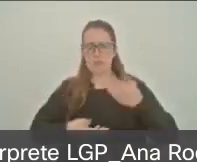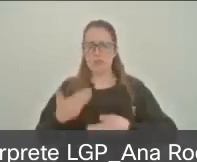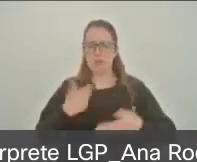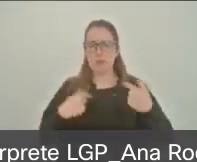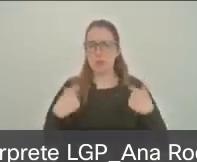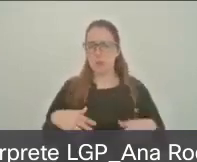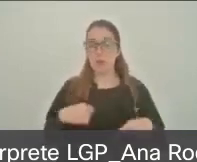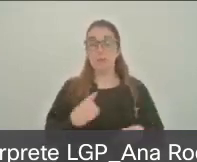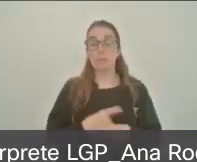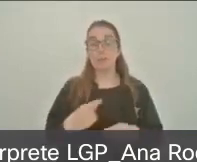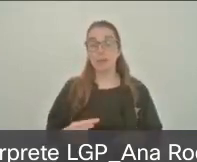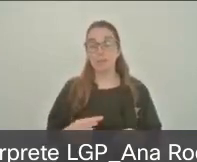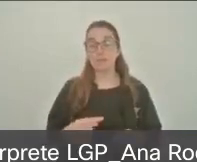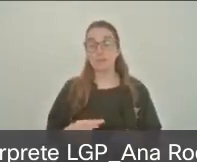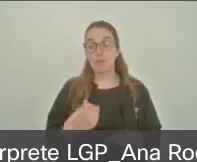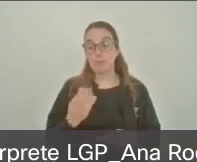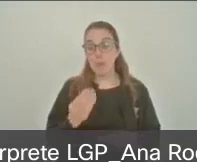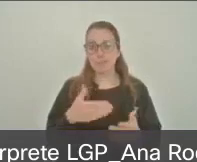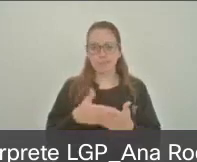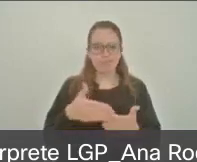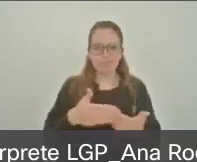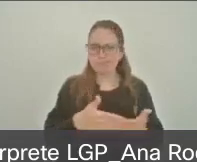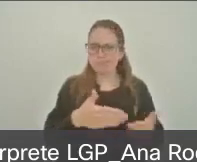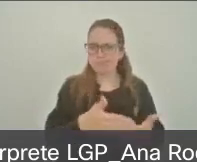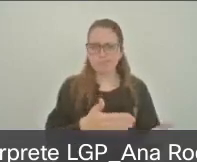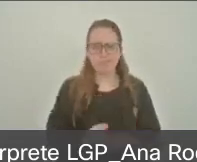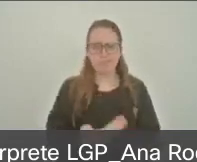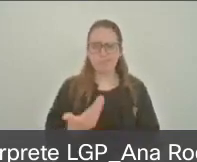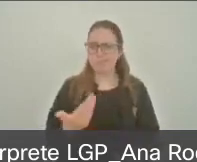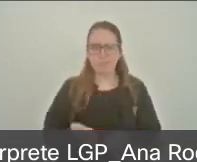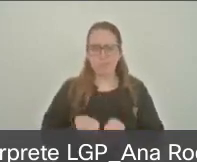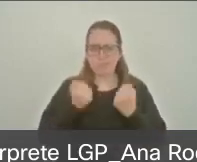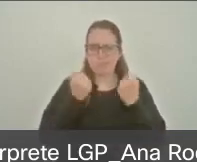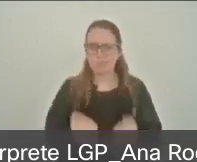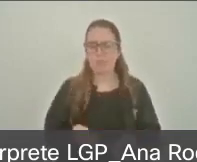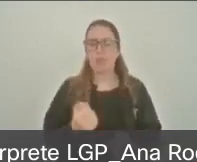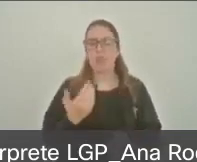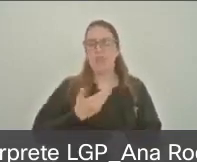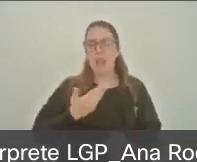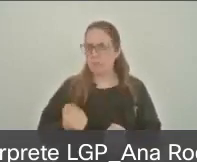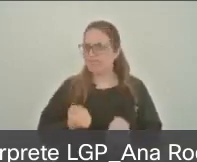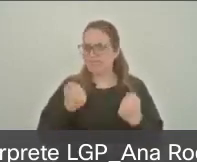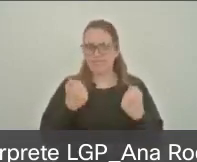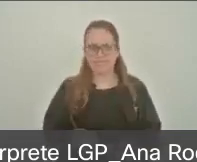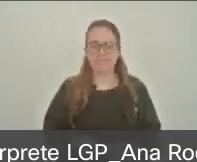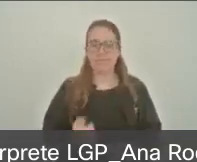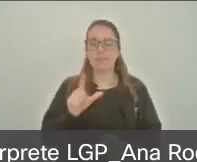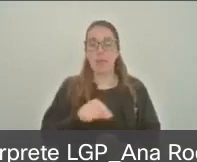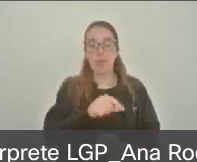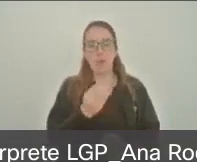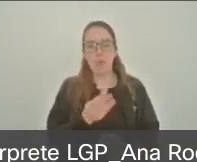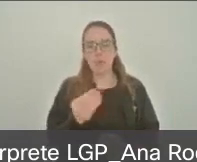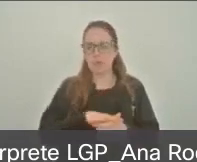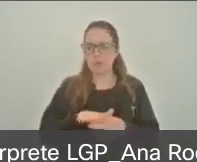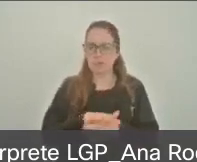que davam conta de inúmeros constrangimentos no exercício deste direito, ou seja, e na prática de várias situações